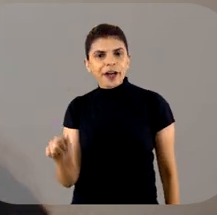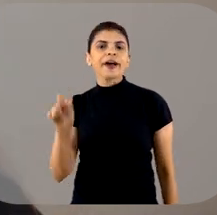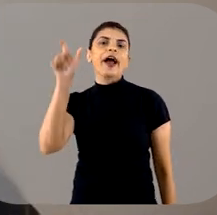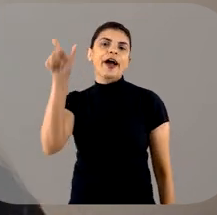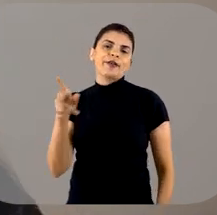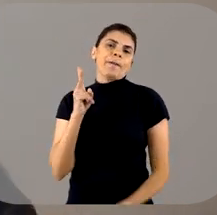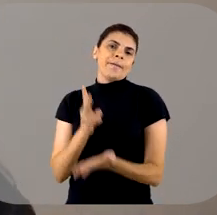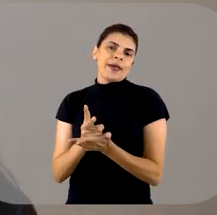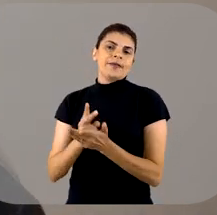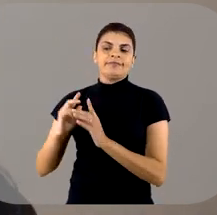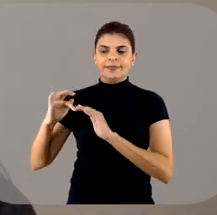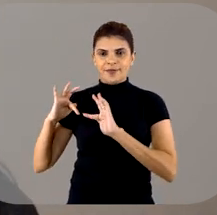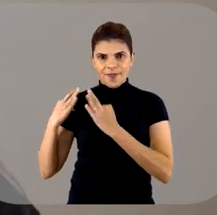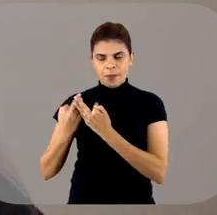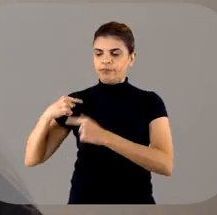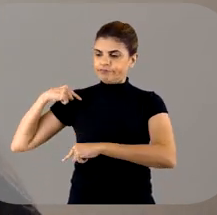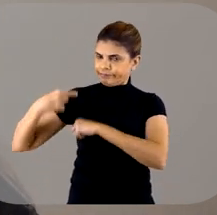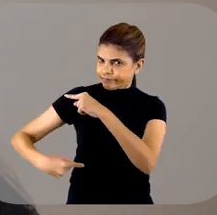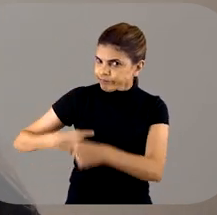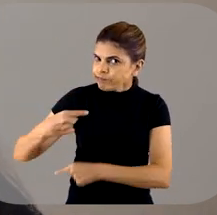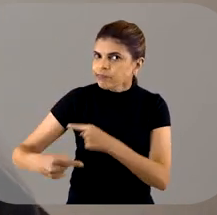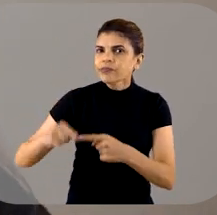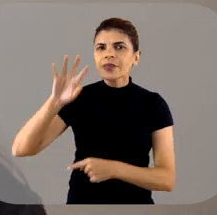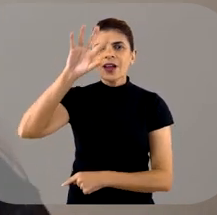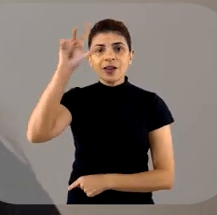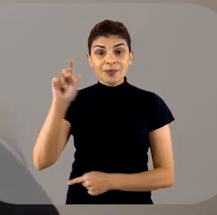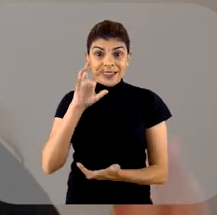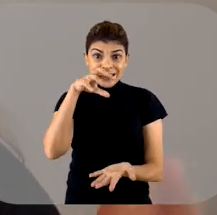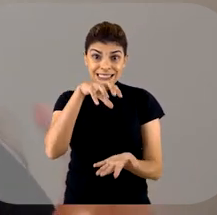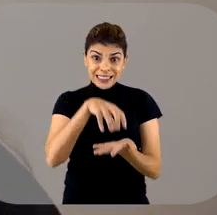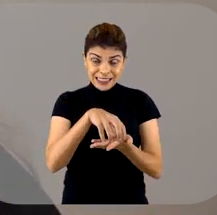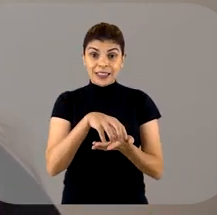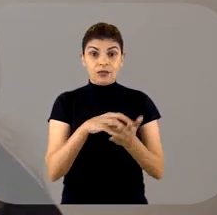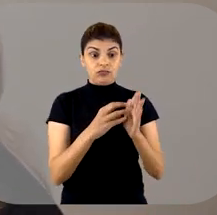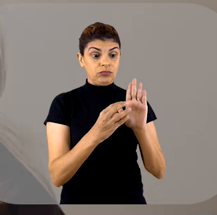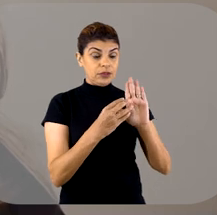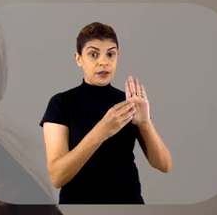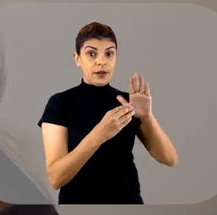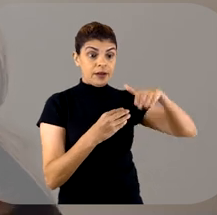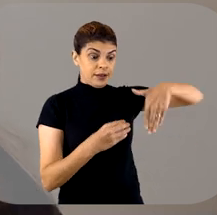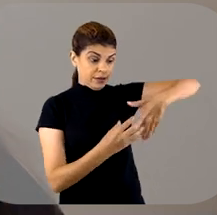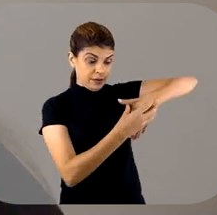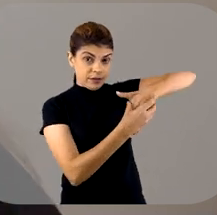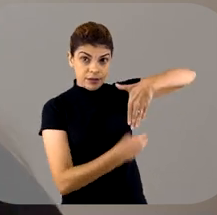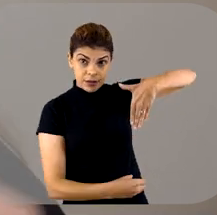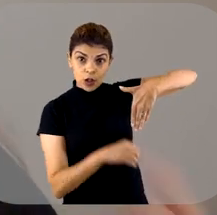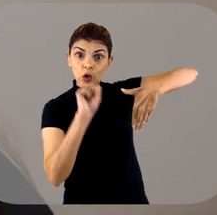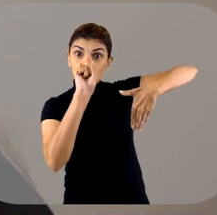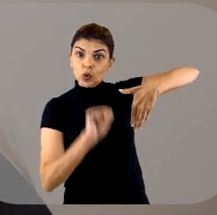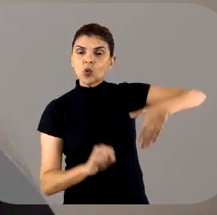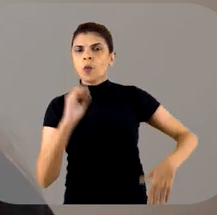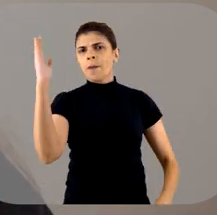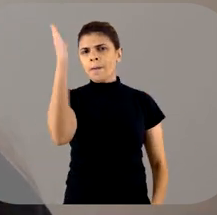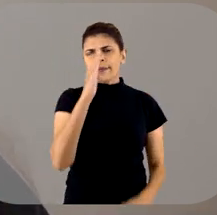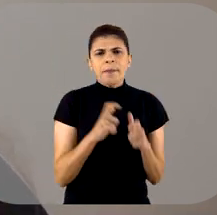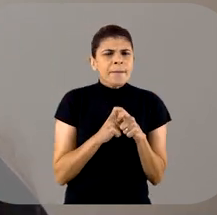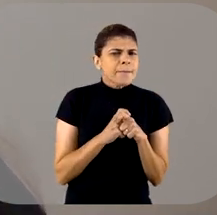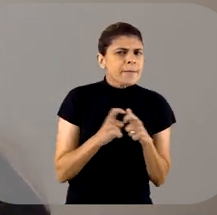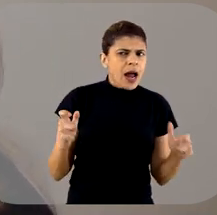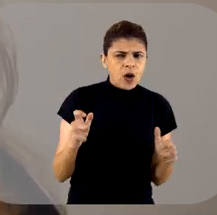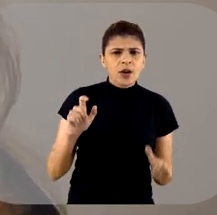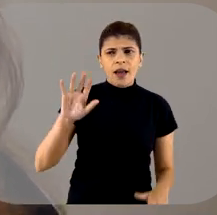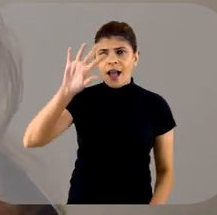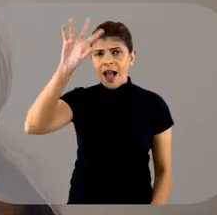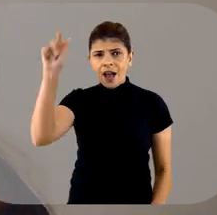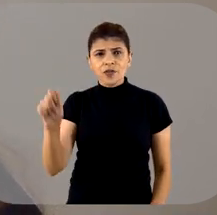parte. Eram africanos e descendentes de africanos. E no centro-sul do Brasil, esses africanos,